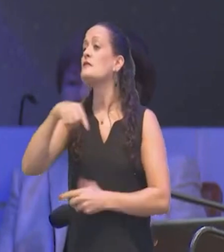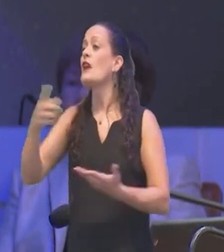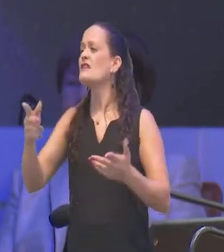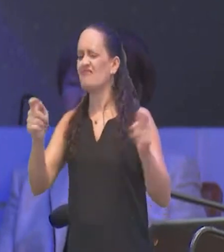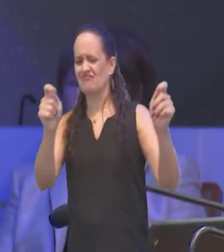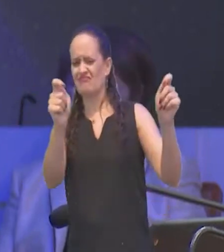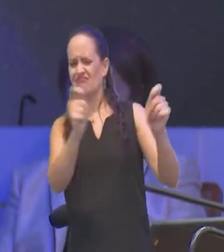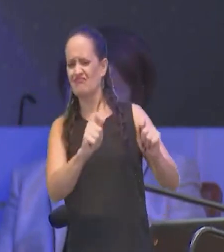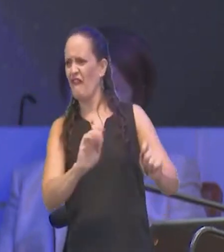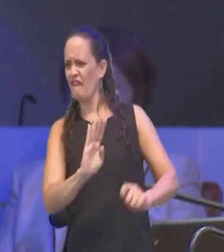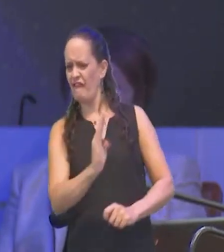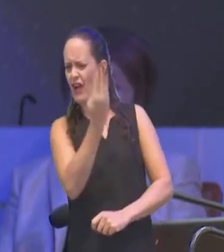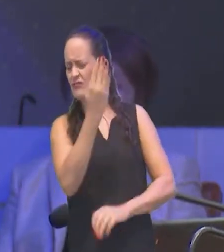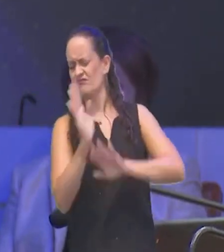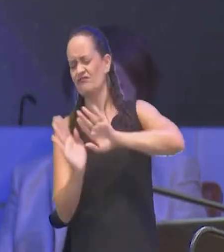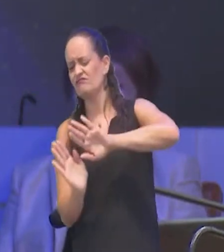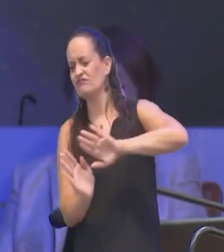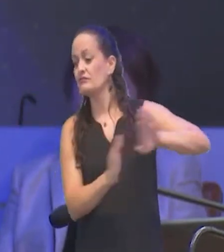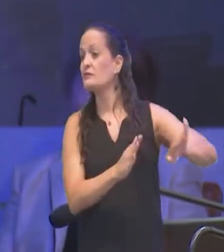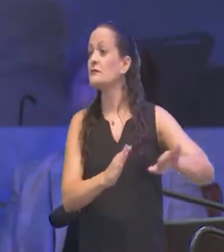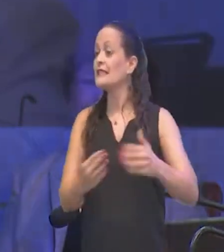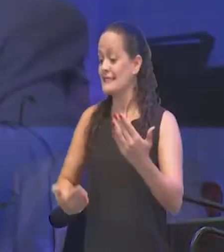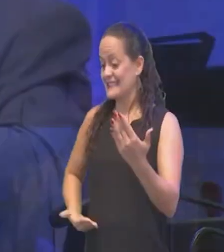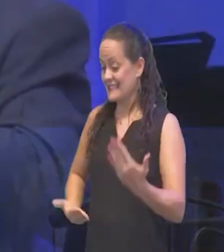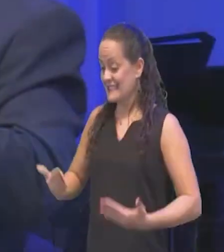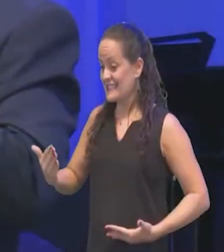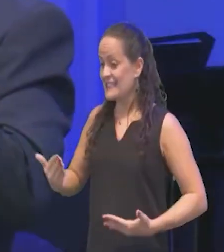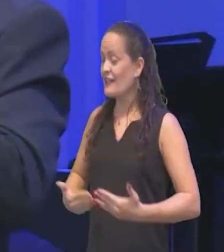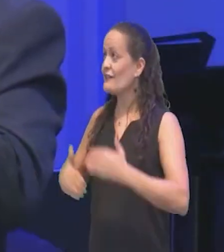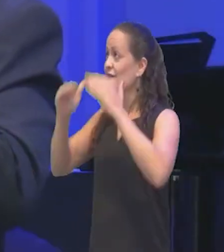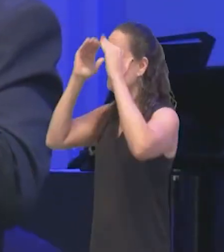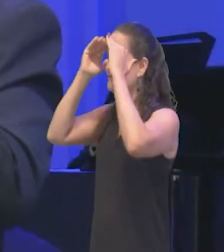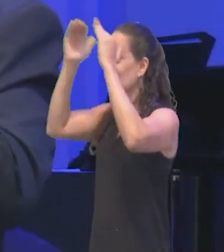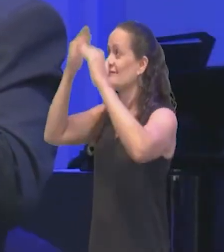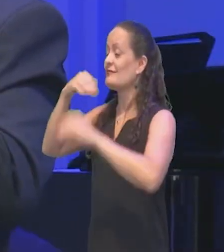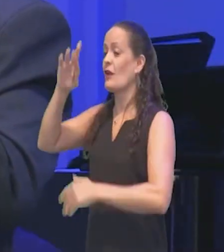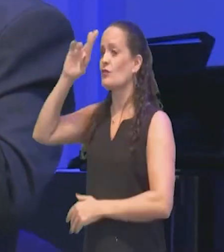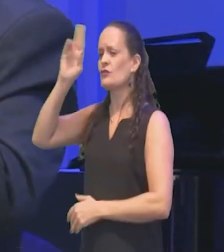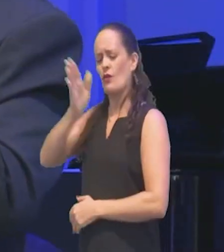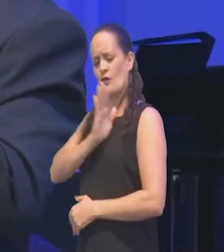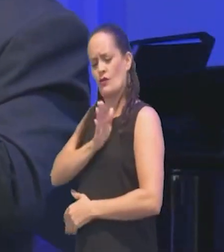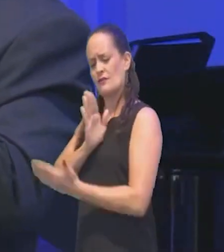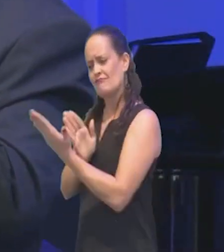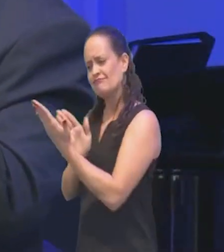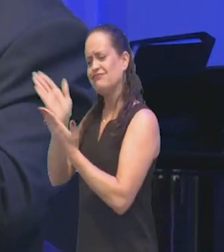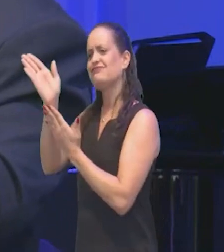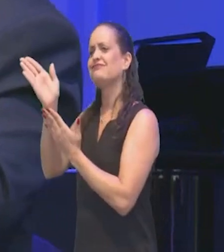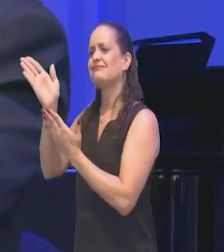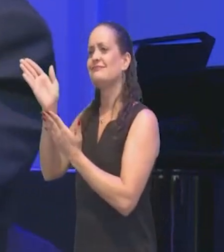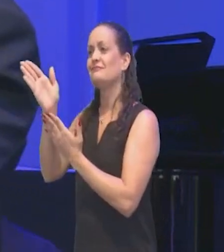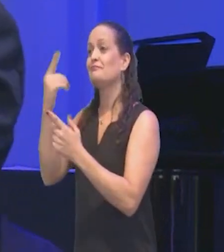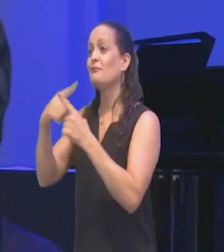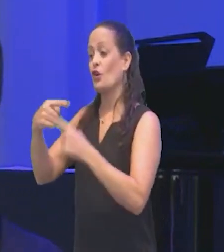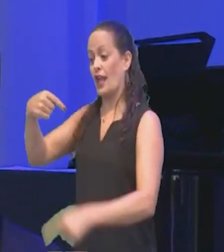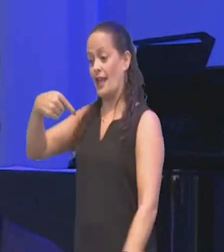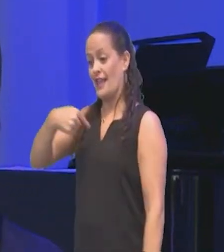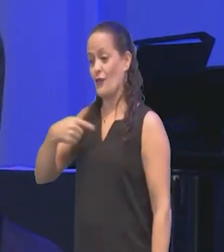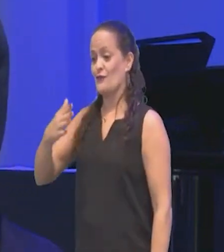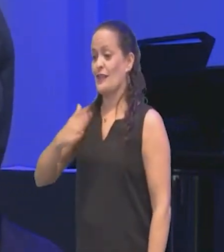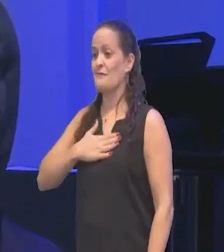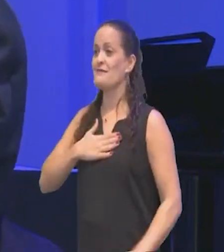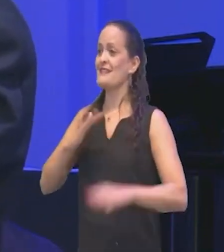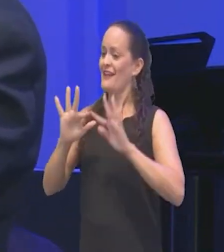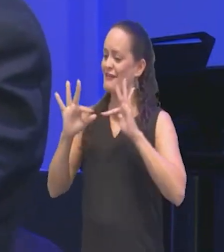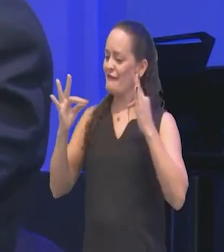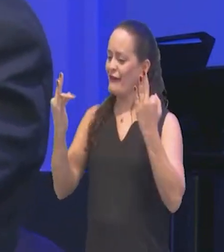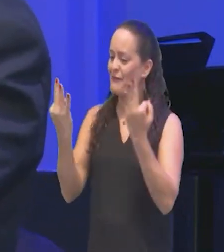deuses, sirvam ao Senhor com integridade, sirvam ao Senhor de coração. Porém, eu e a minha casa, eu já tomei esta